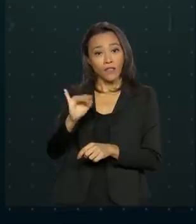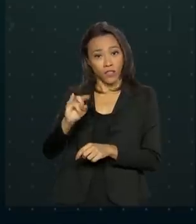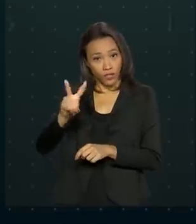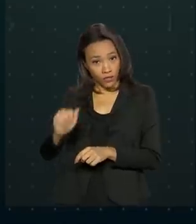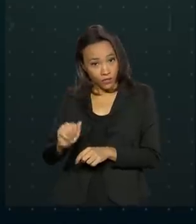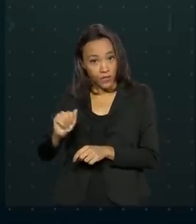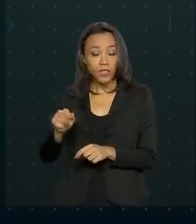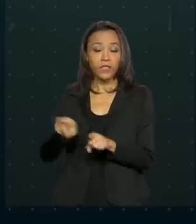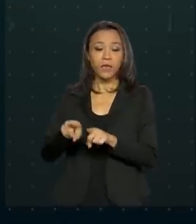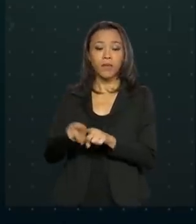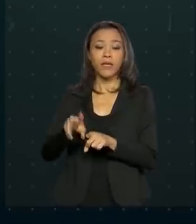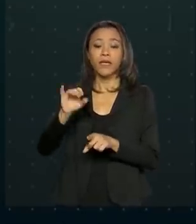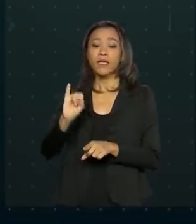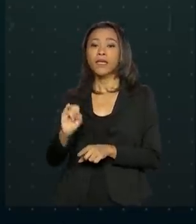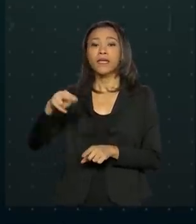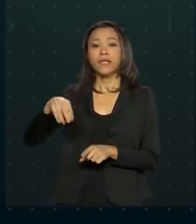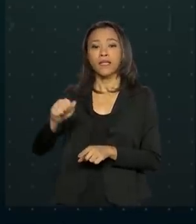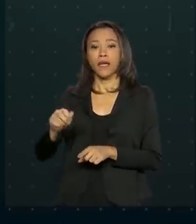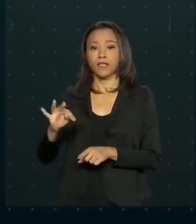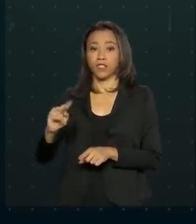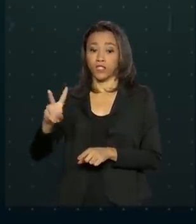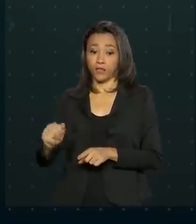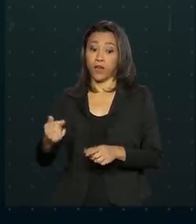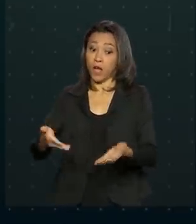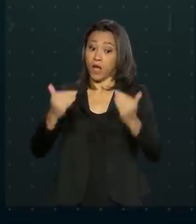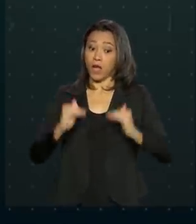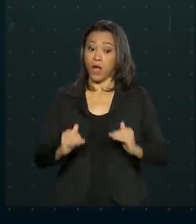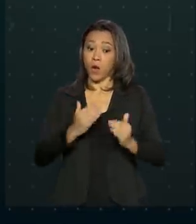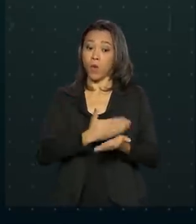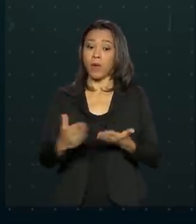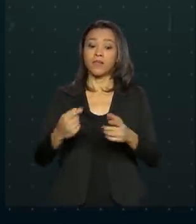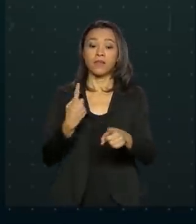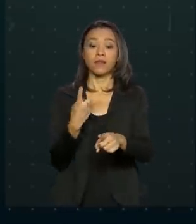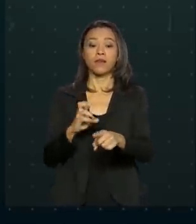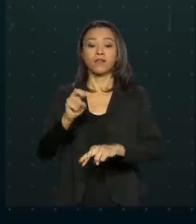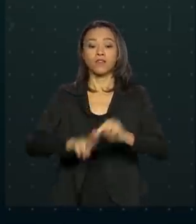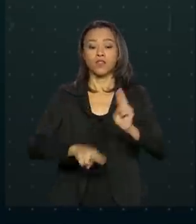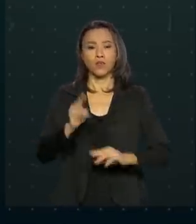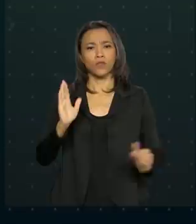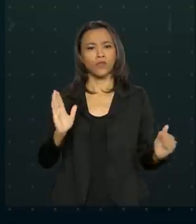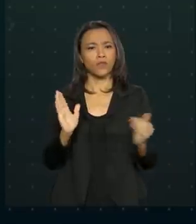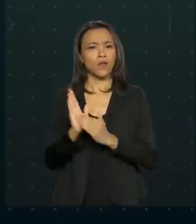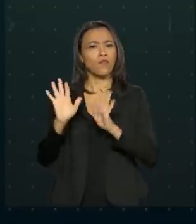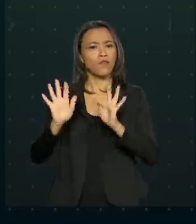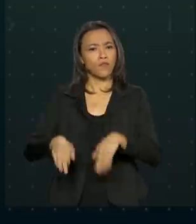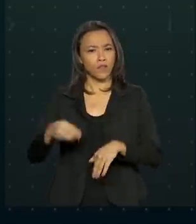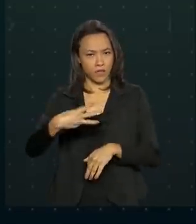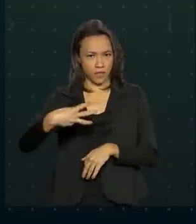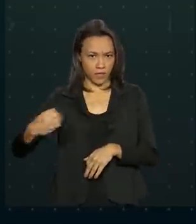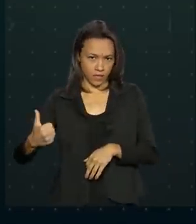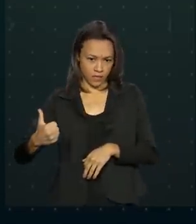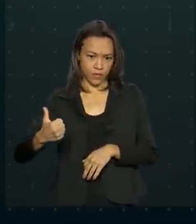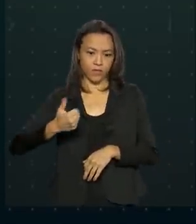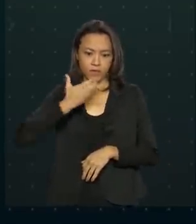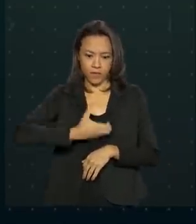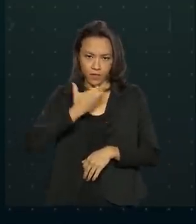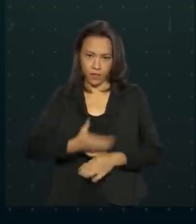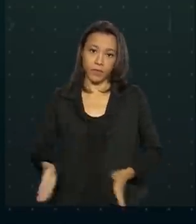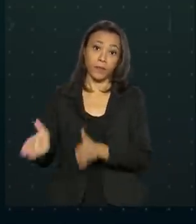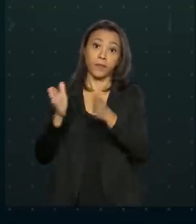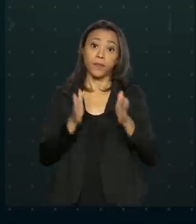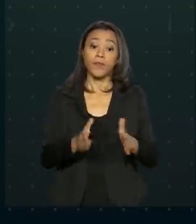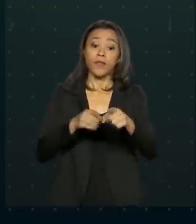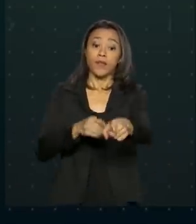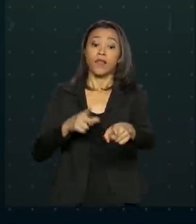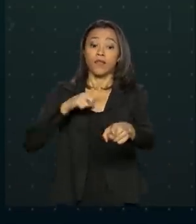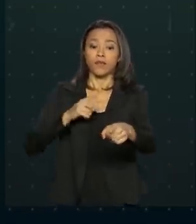o prazo começa no dia quinze de junho e termina em 31 dedezembro a estimativa do governo é que sejam